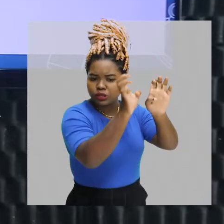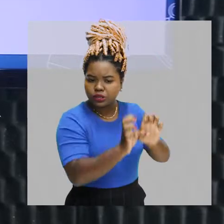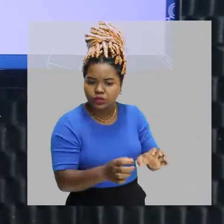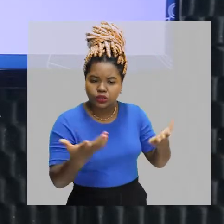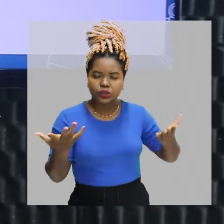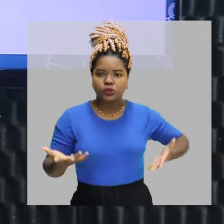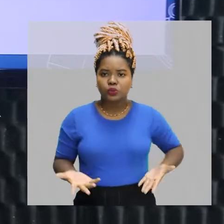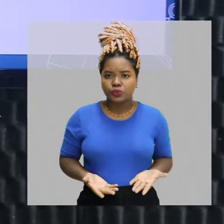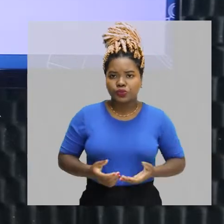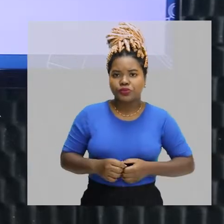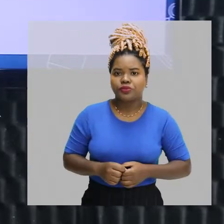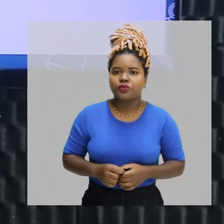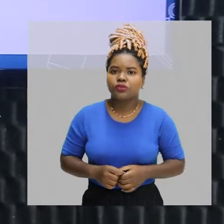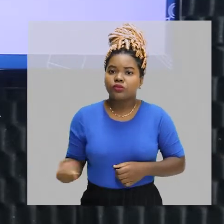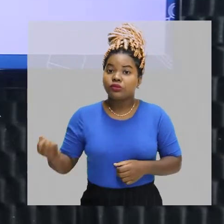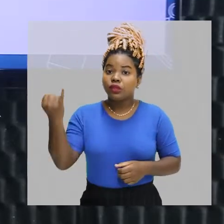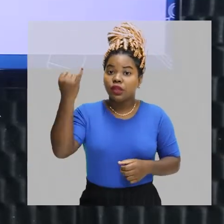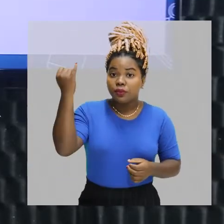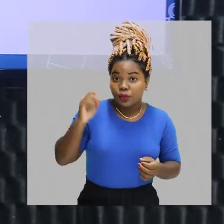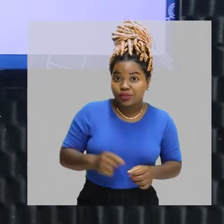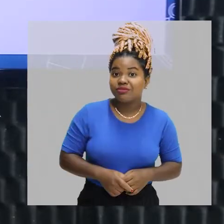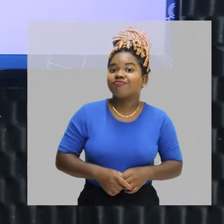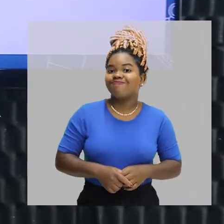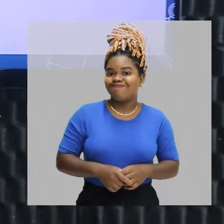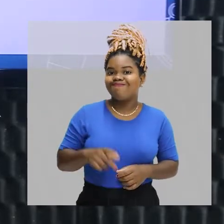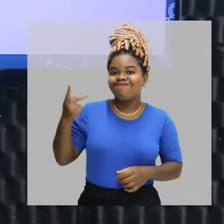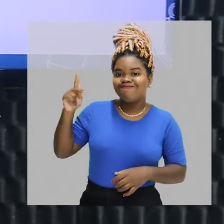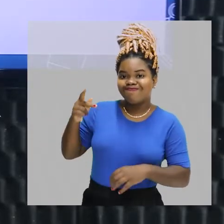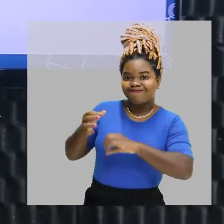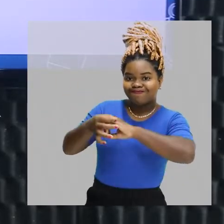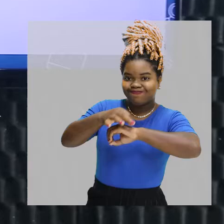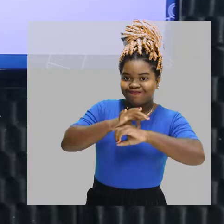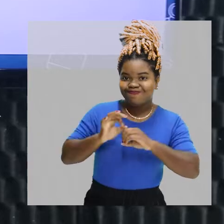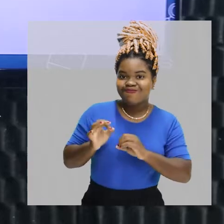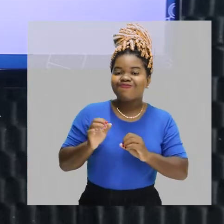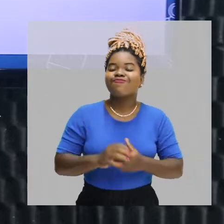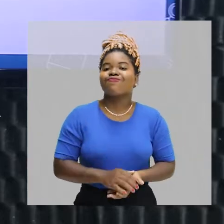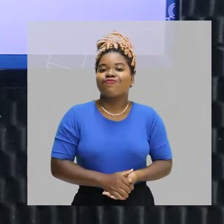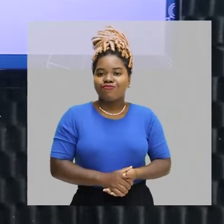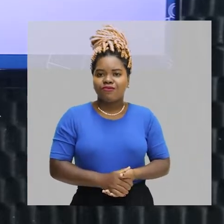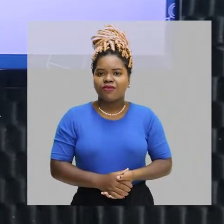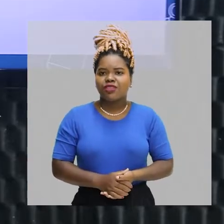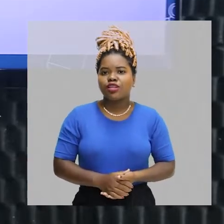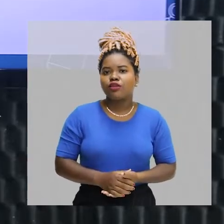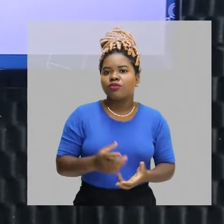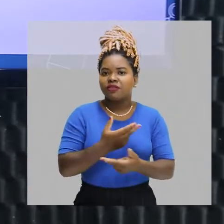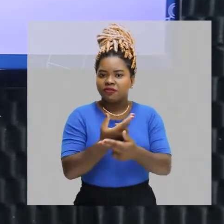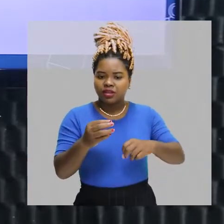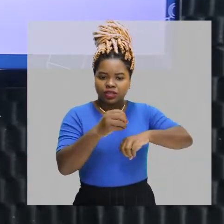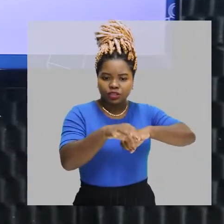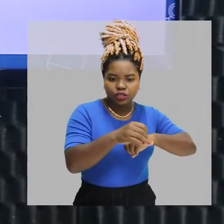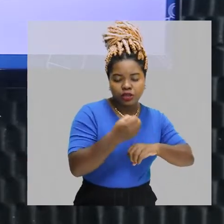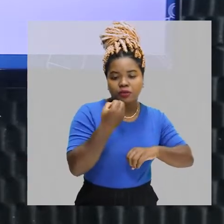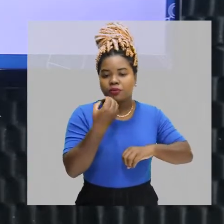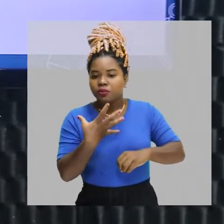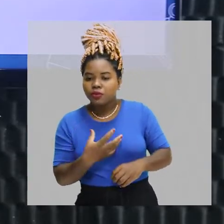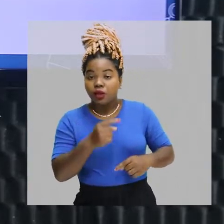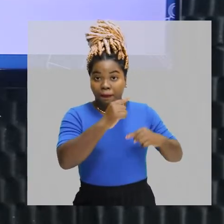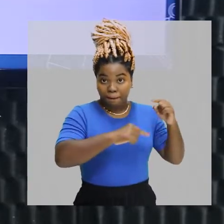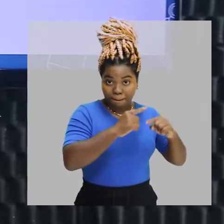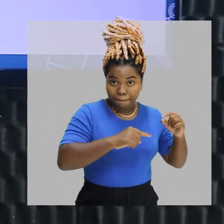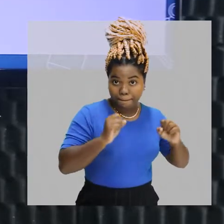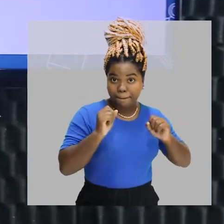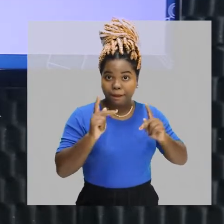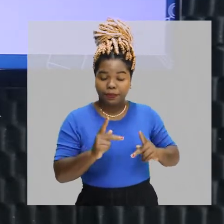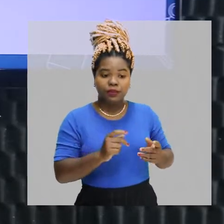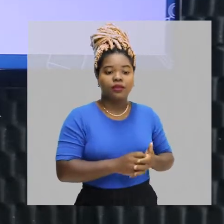modelo padrão e a importância disso, tá ok? Muita coisa bacana, muita dica bacana, papel, caneta, faça as